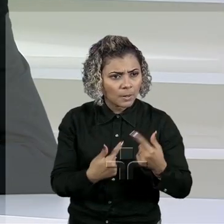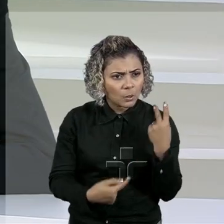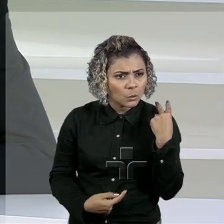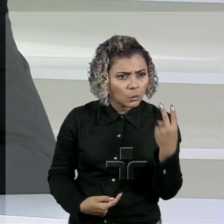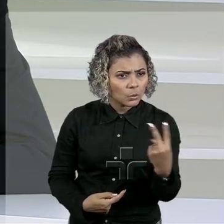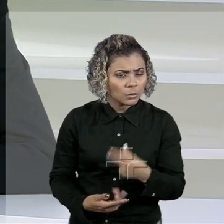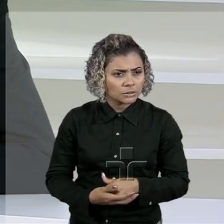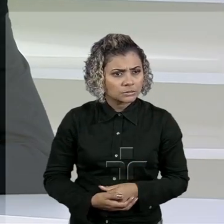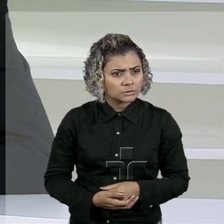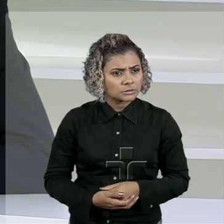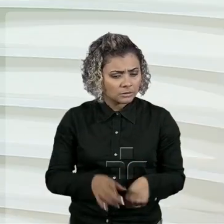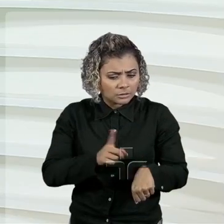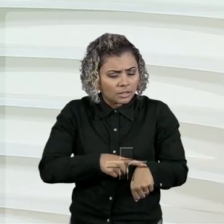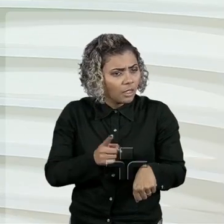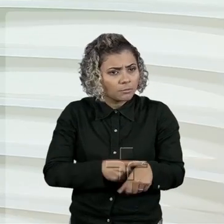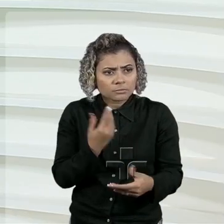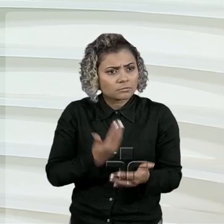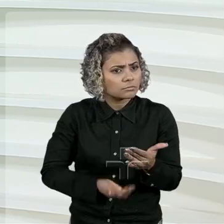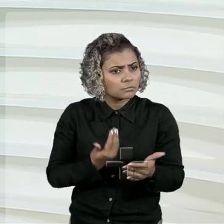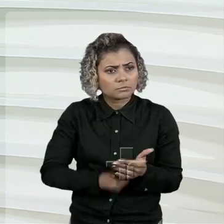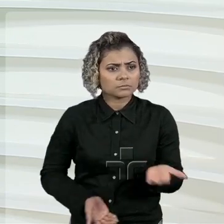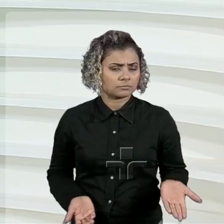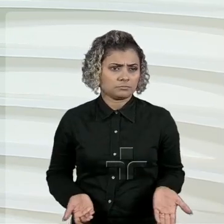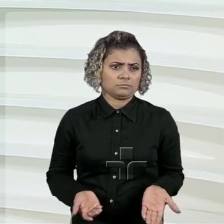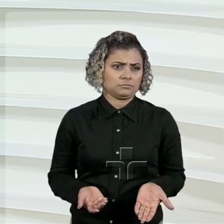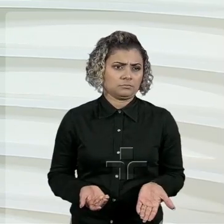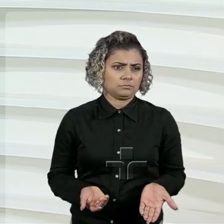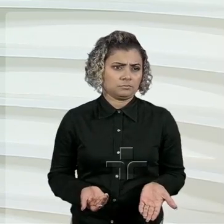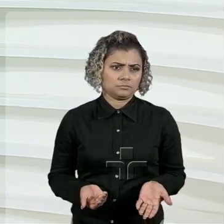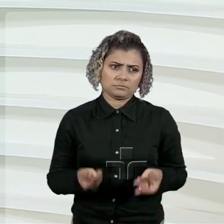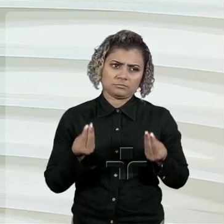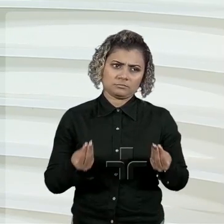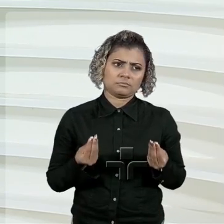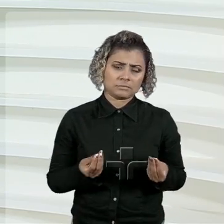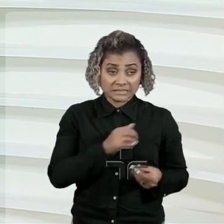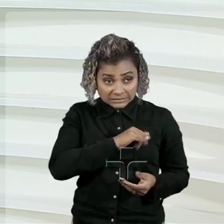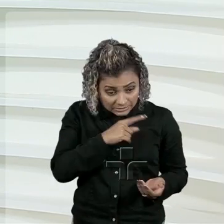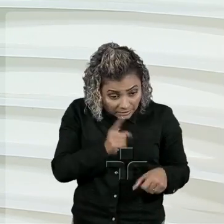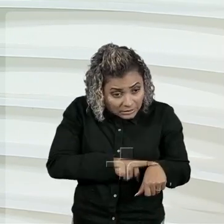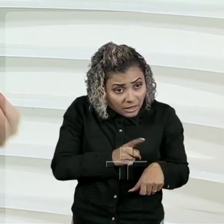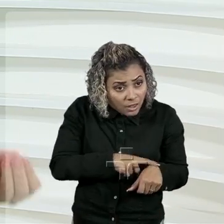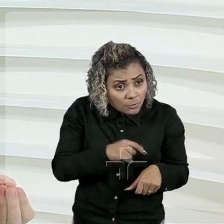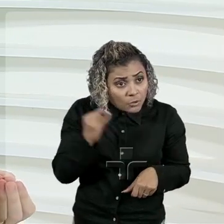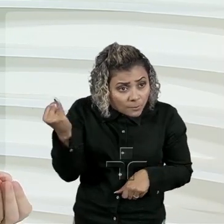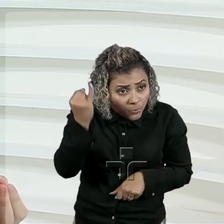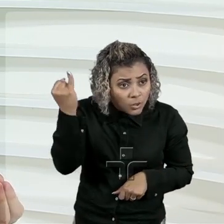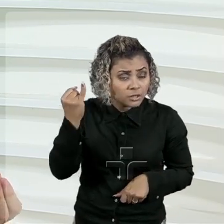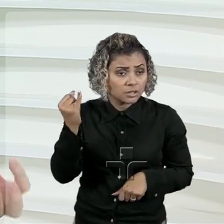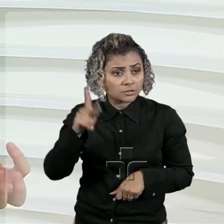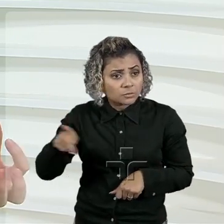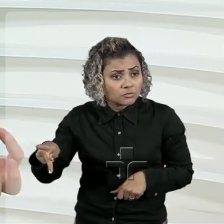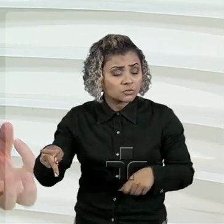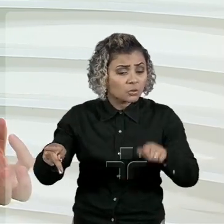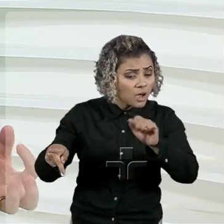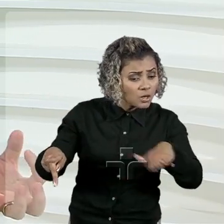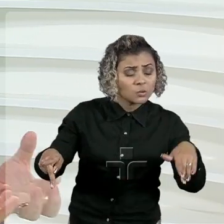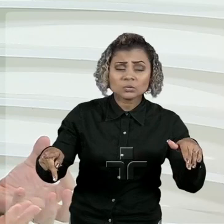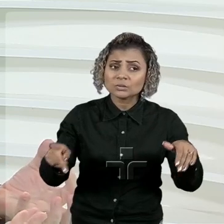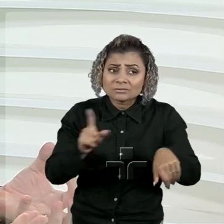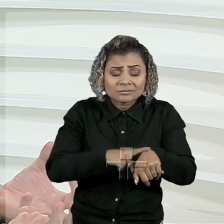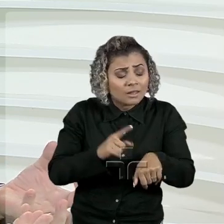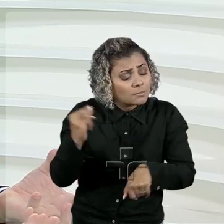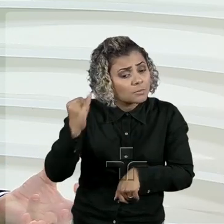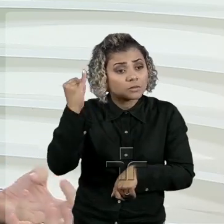tempo valoroso que nós temos dos nossos professores. Olha, se o tempo do professor é tão fundamental junto com os nossos alunos, nós,